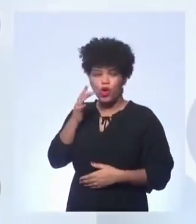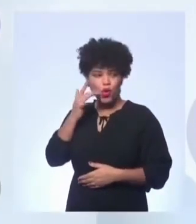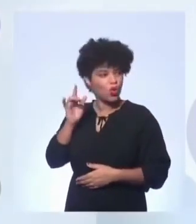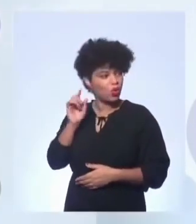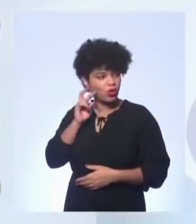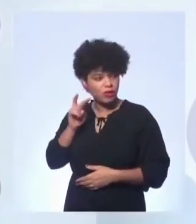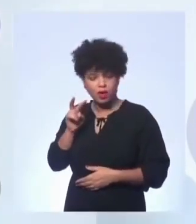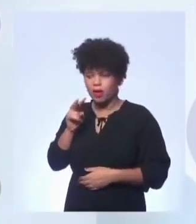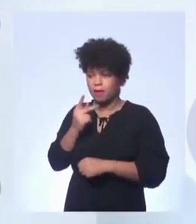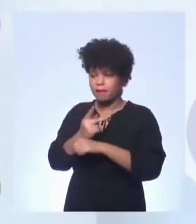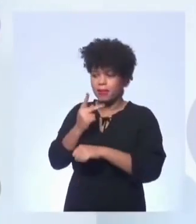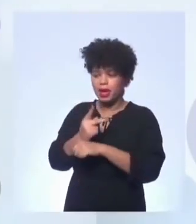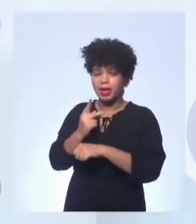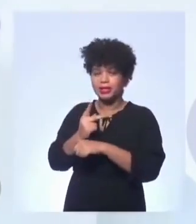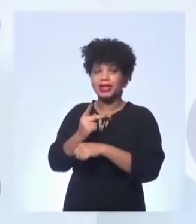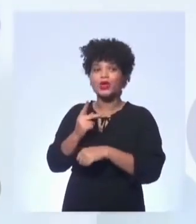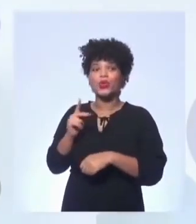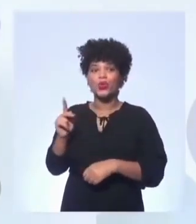é a prata,